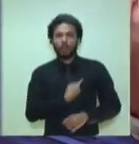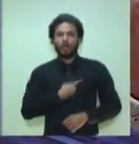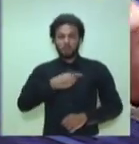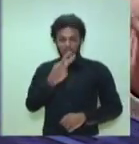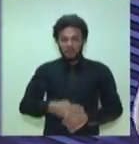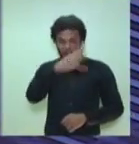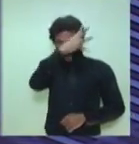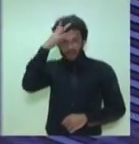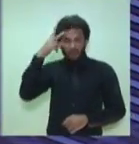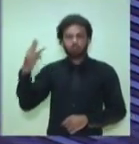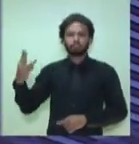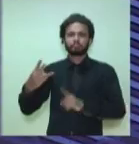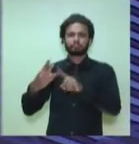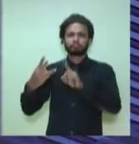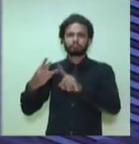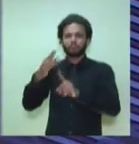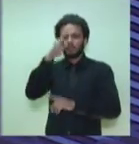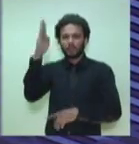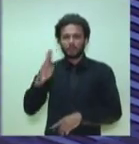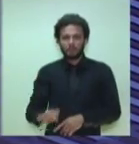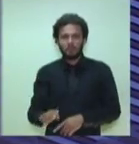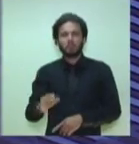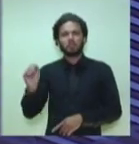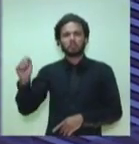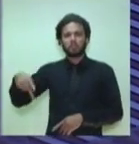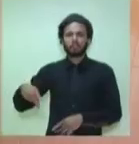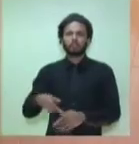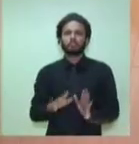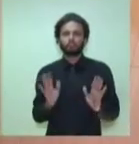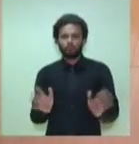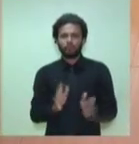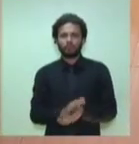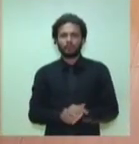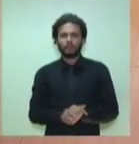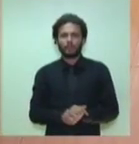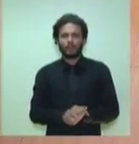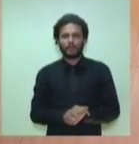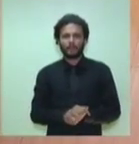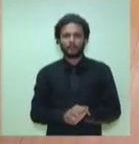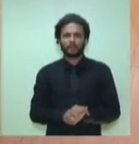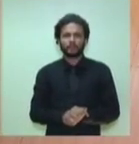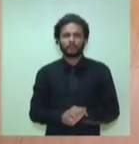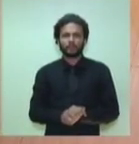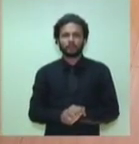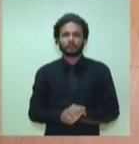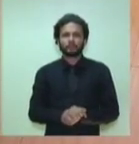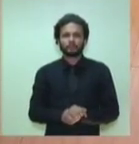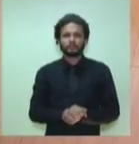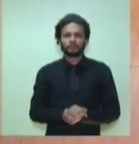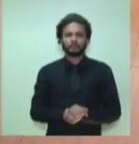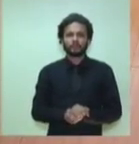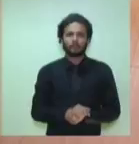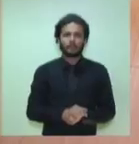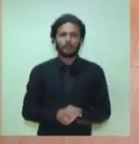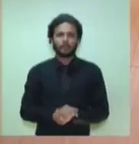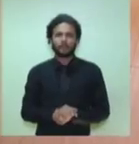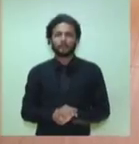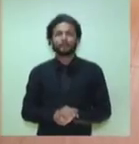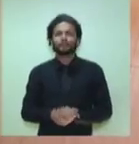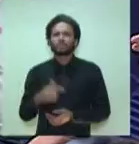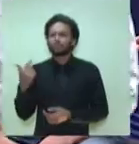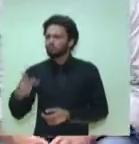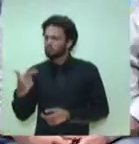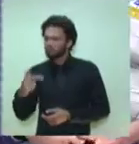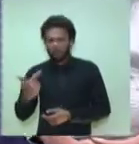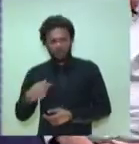cidades pela Previdência Social, pelo Ministério da Previdência Social. Obrigado. Vamos agora à tréplica de 1 minuto. Não houve contestação das